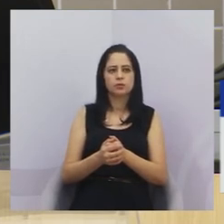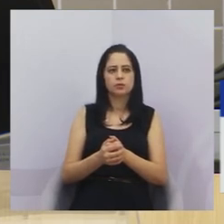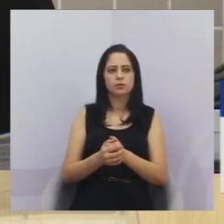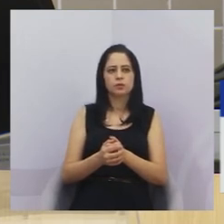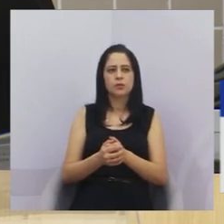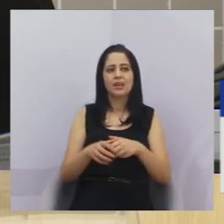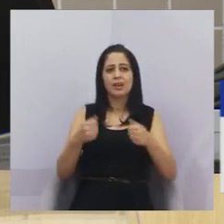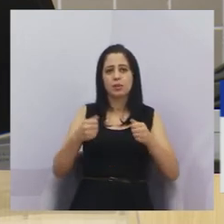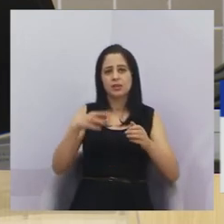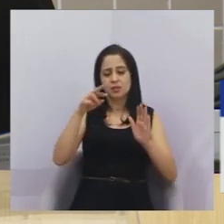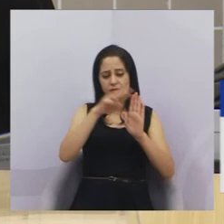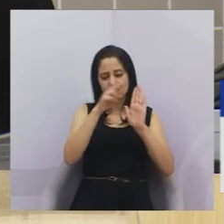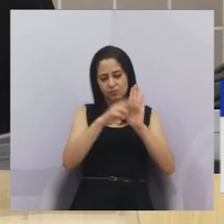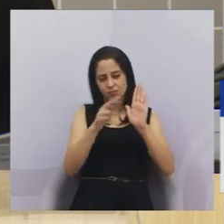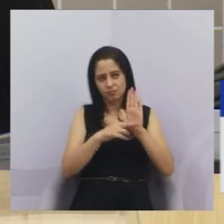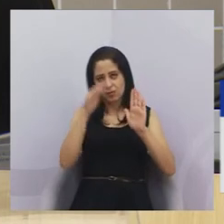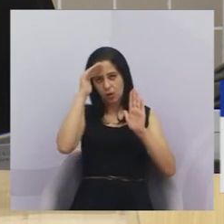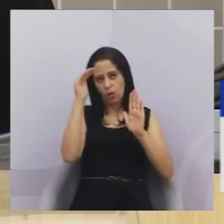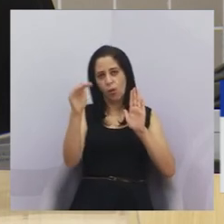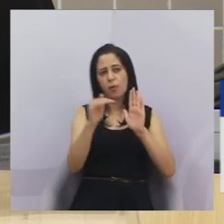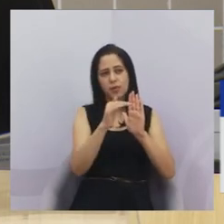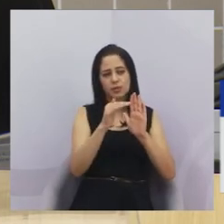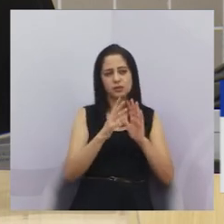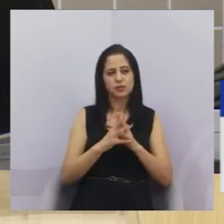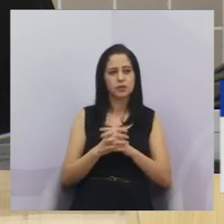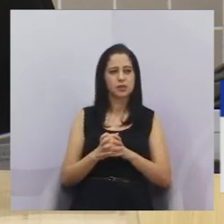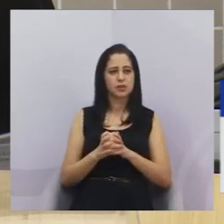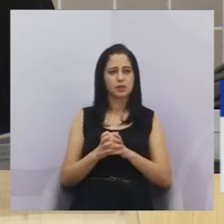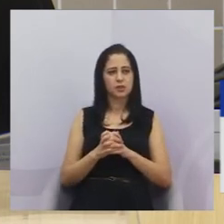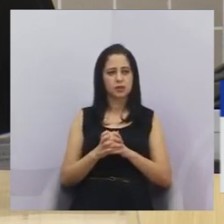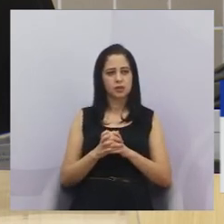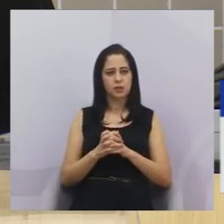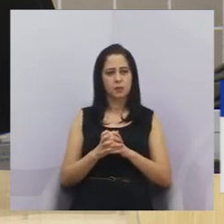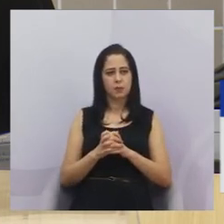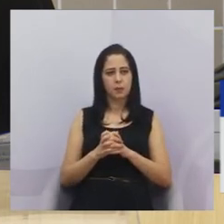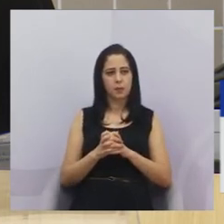seguindo os parâmetros estabelecidos pelo gestor da unidade.